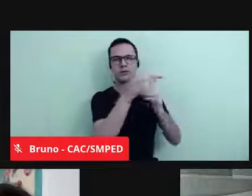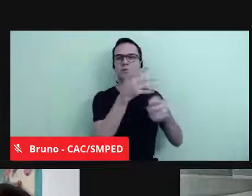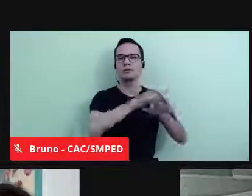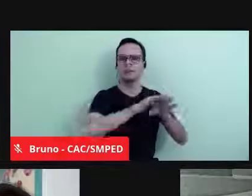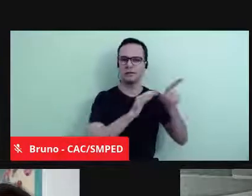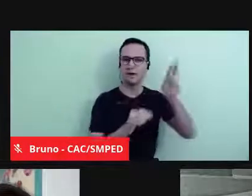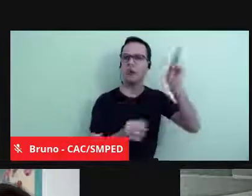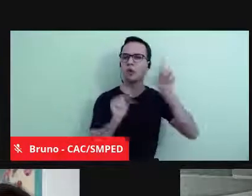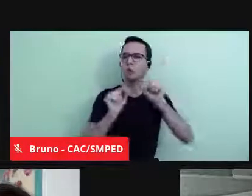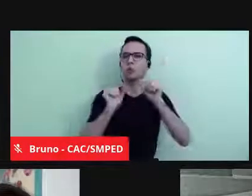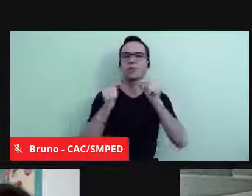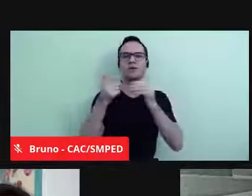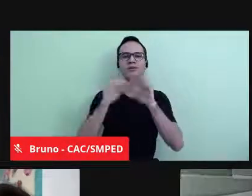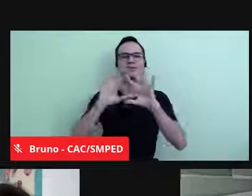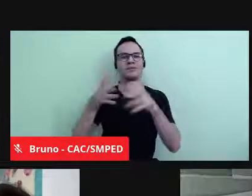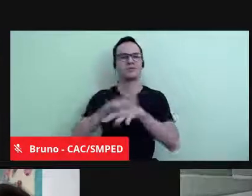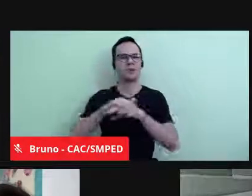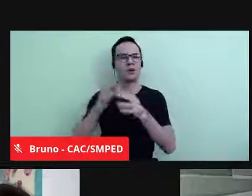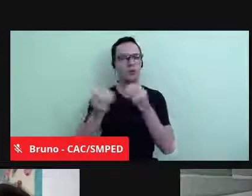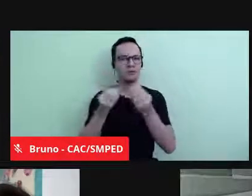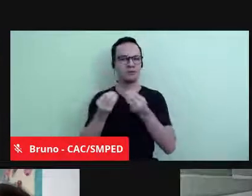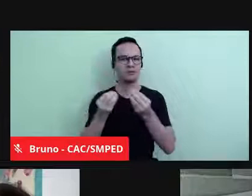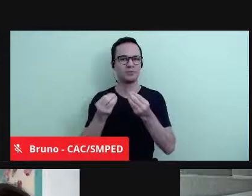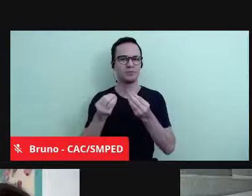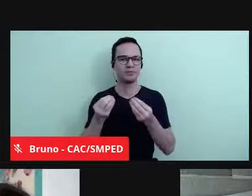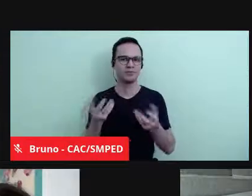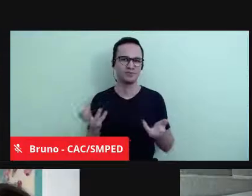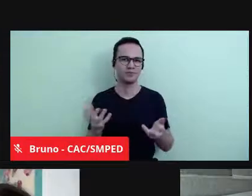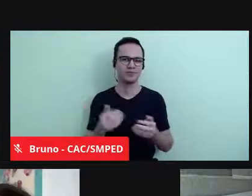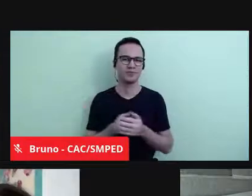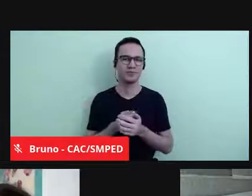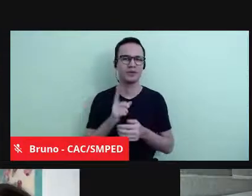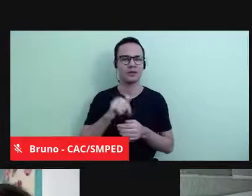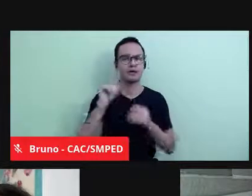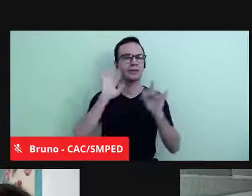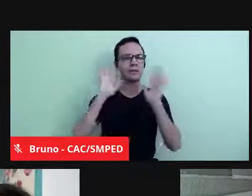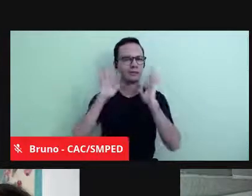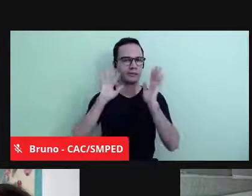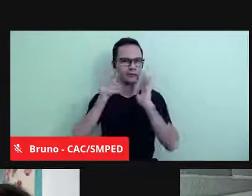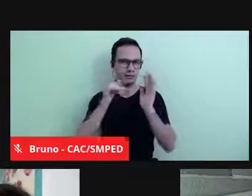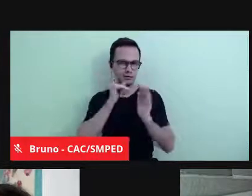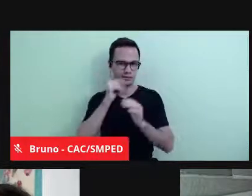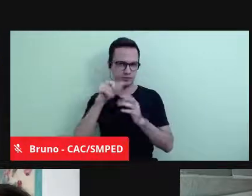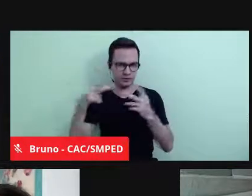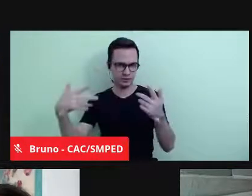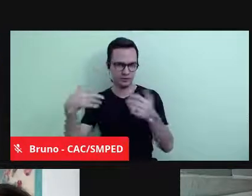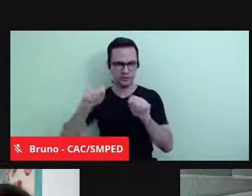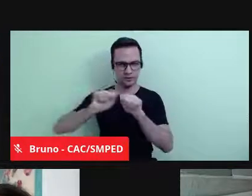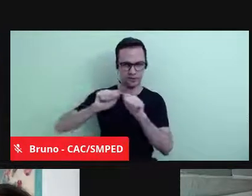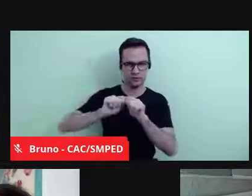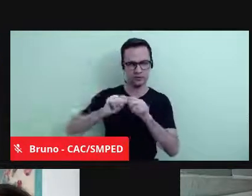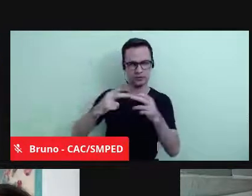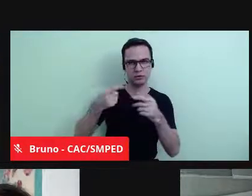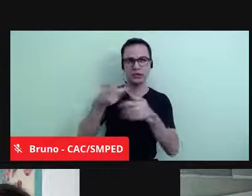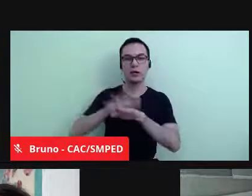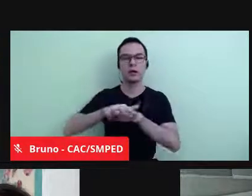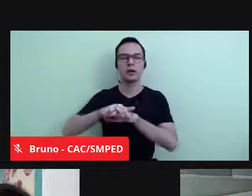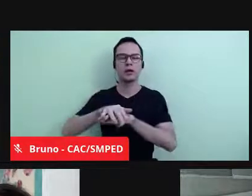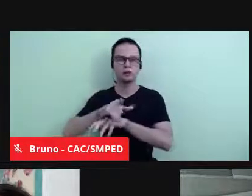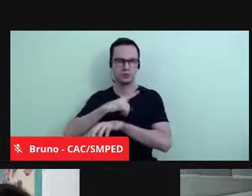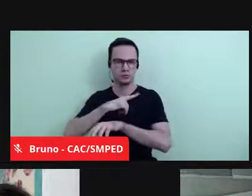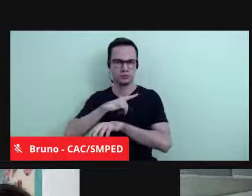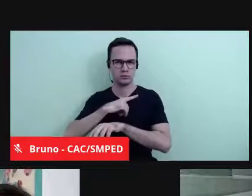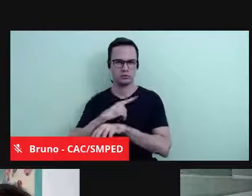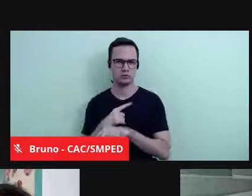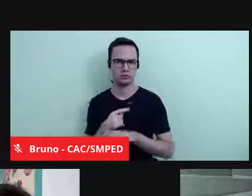o que inclui e como inclui. Então, se a gente pensasse nas nossas práticas inclusivas, elas estão,